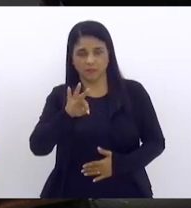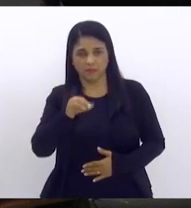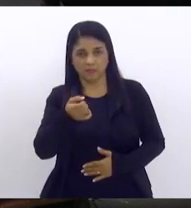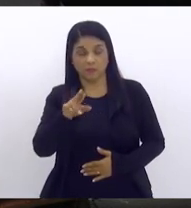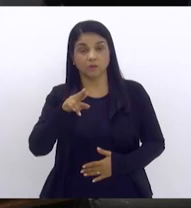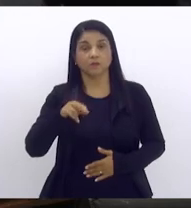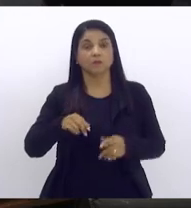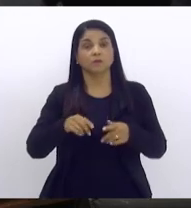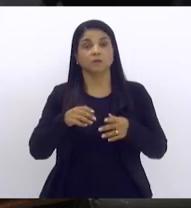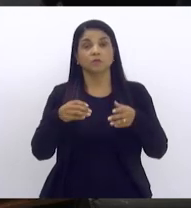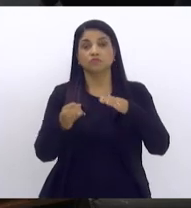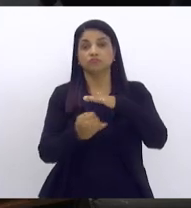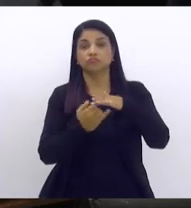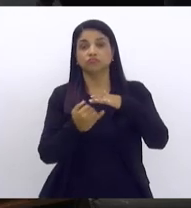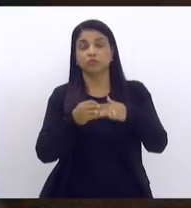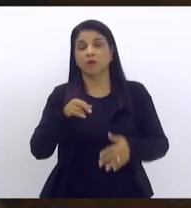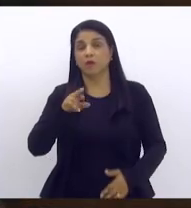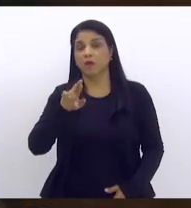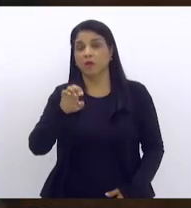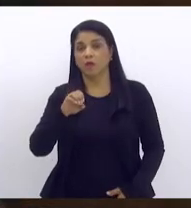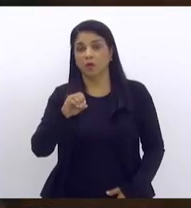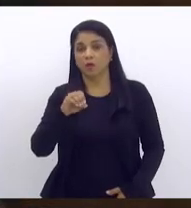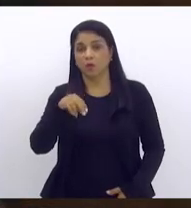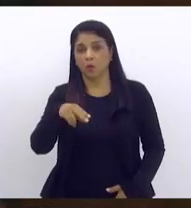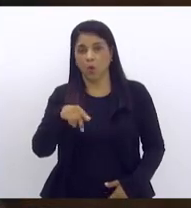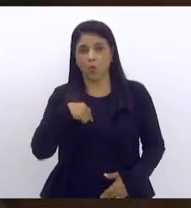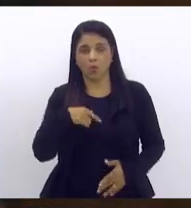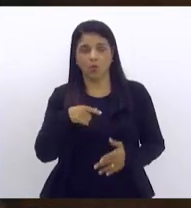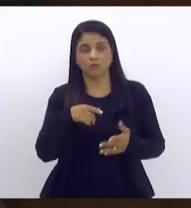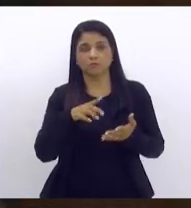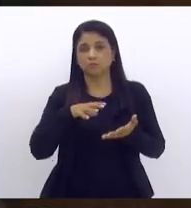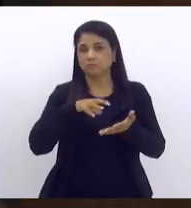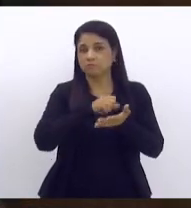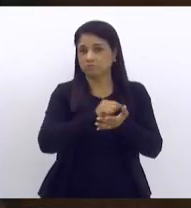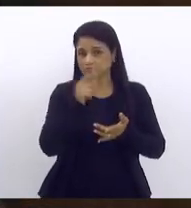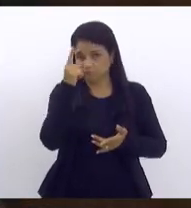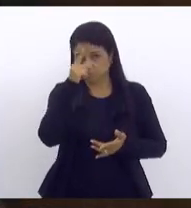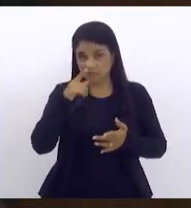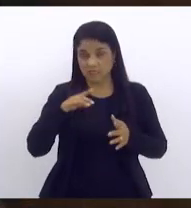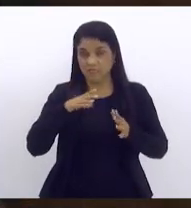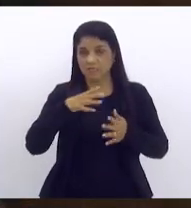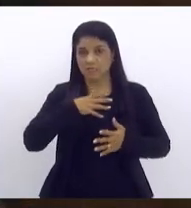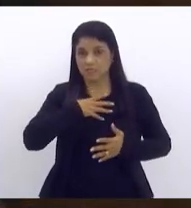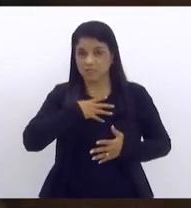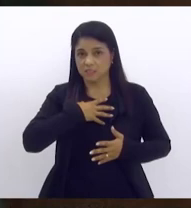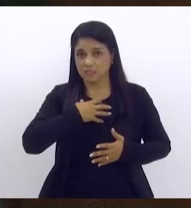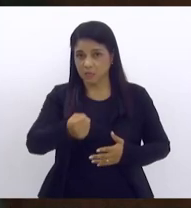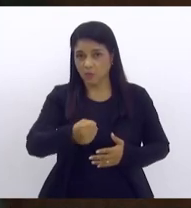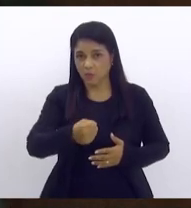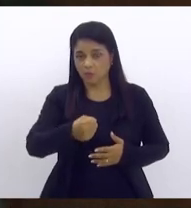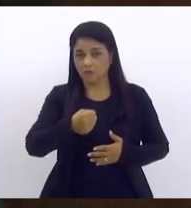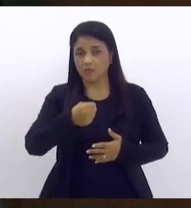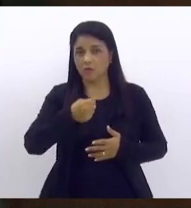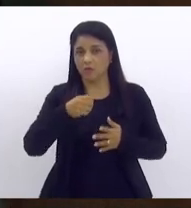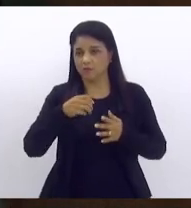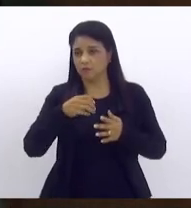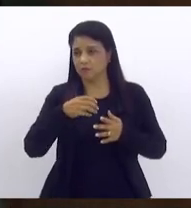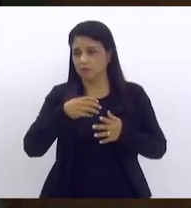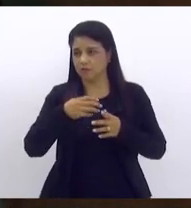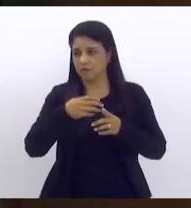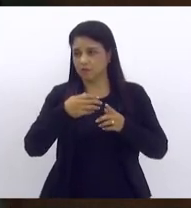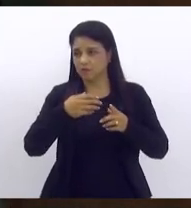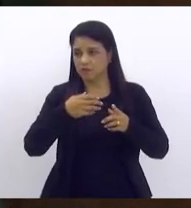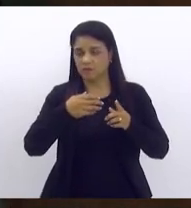que fizeram aquela ocorrência recente do sequestro e impediram o sequestro, efetuaram a prisão.